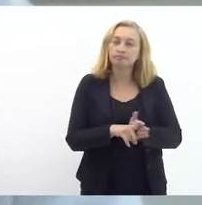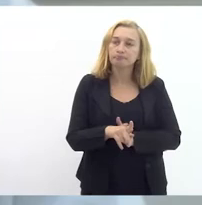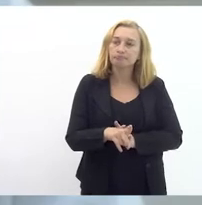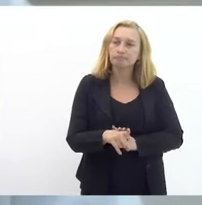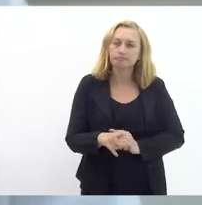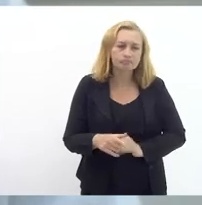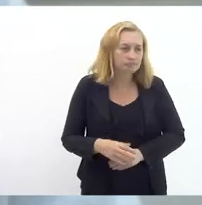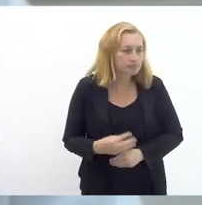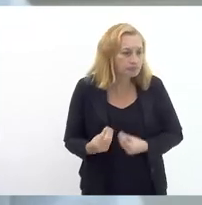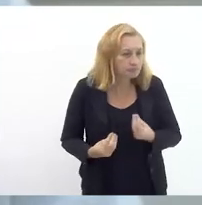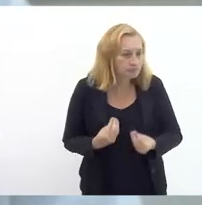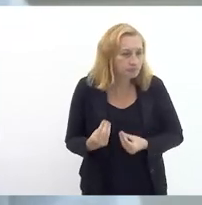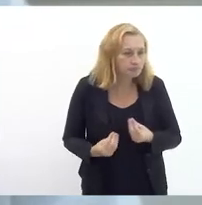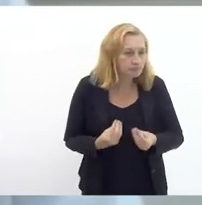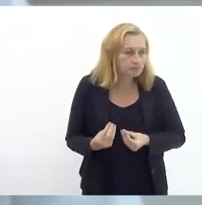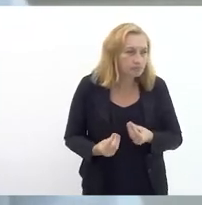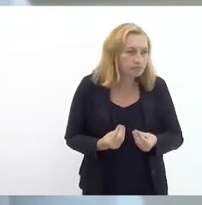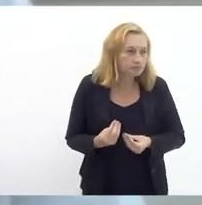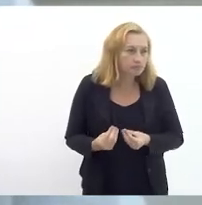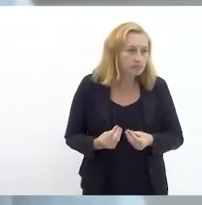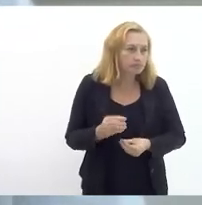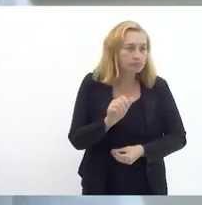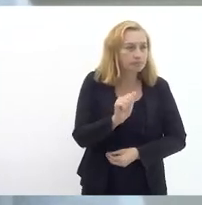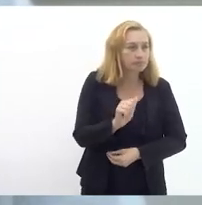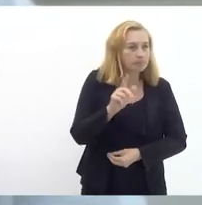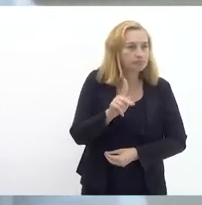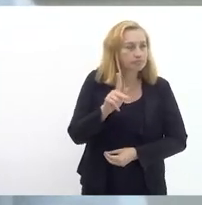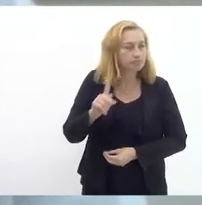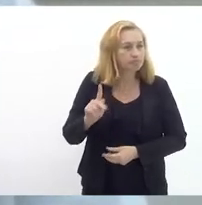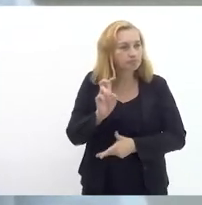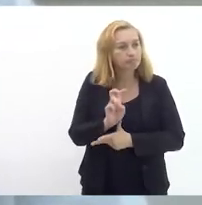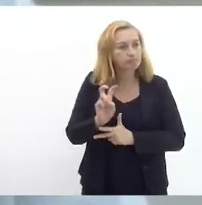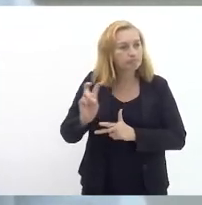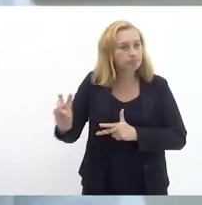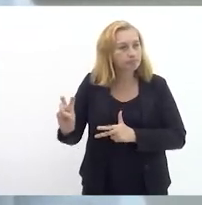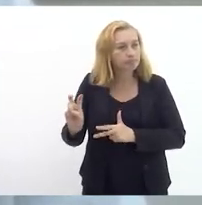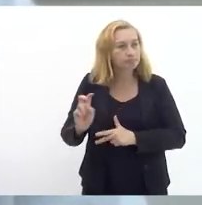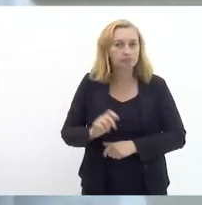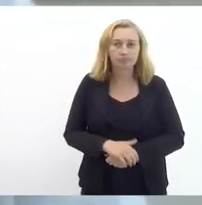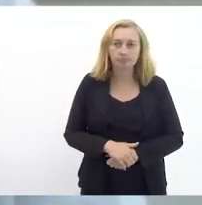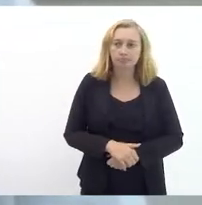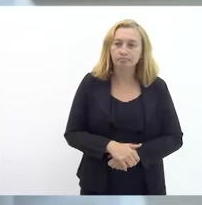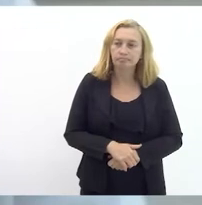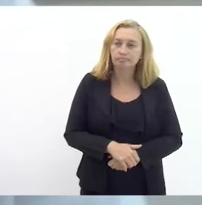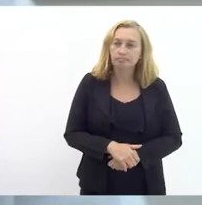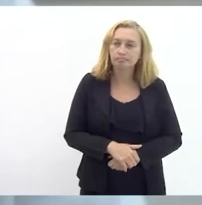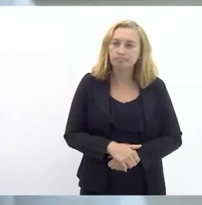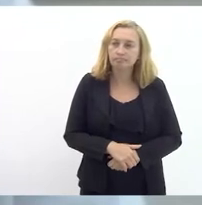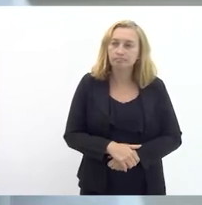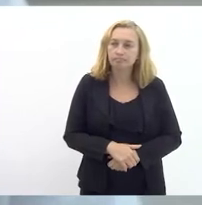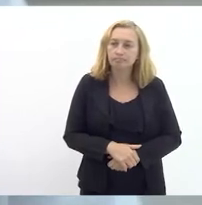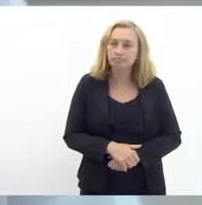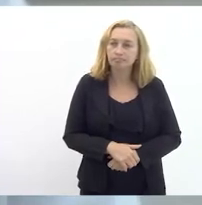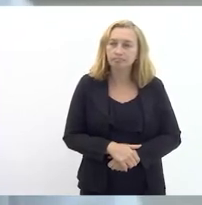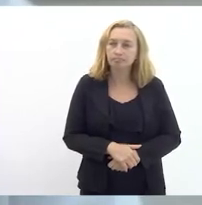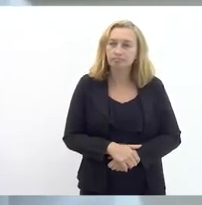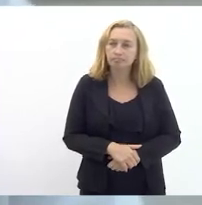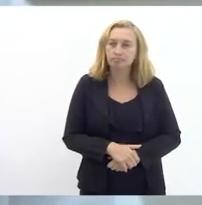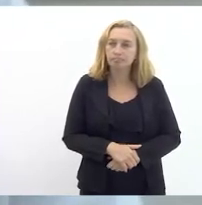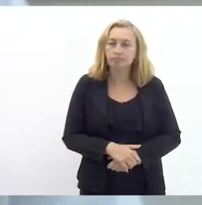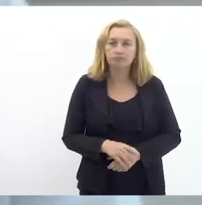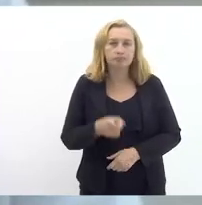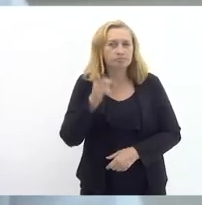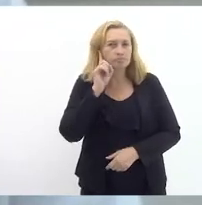como funciona o aplicativo da Supervia? Ele é atualizado